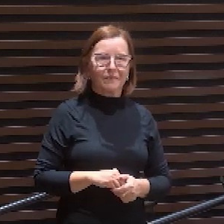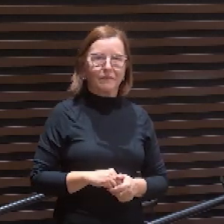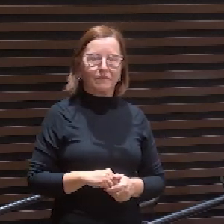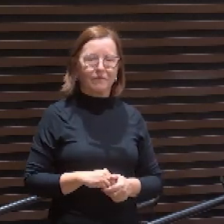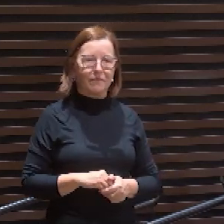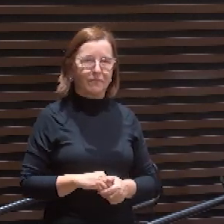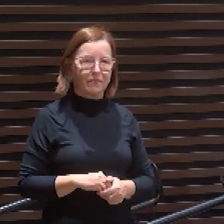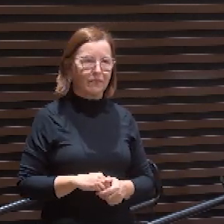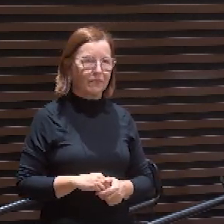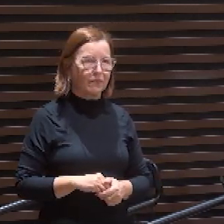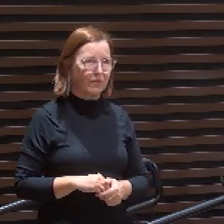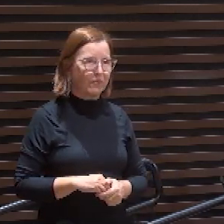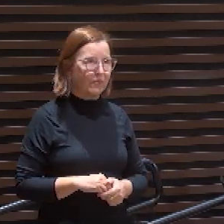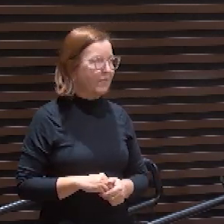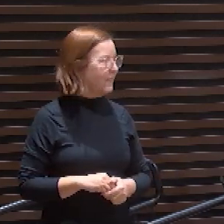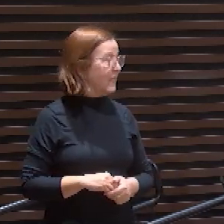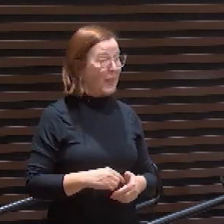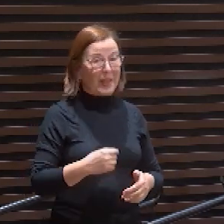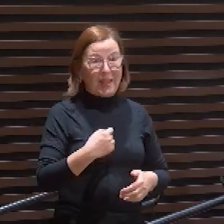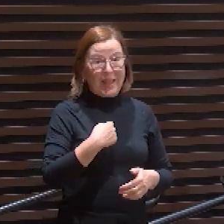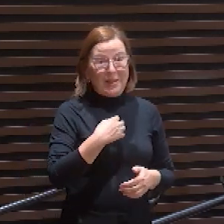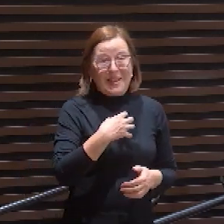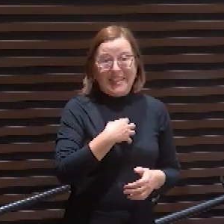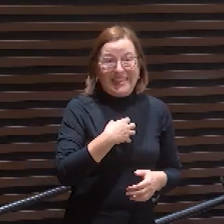Eu me sinto um felizardo,